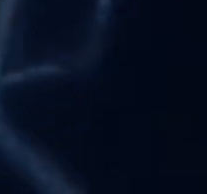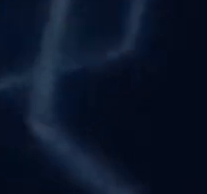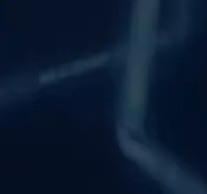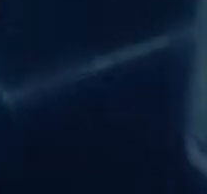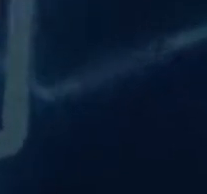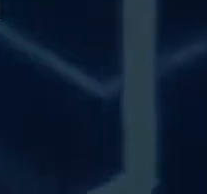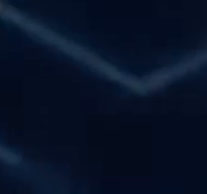Tchau.